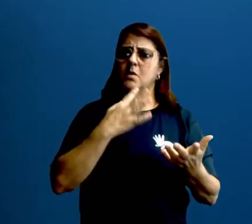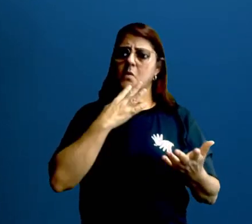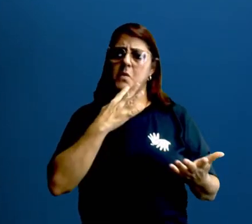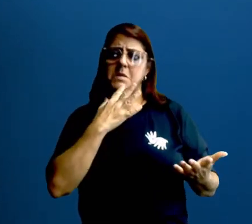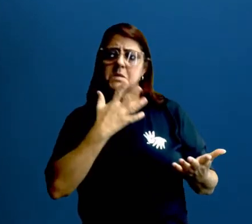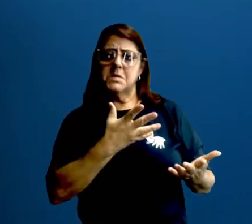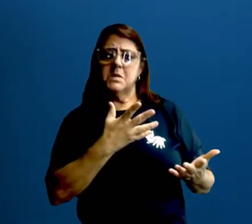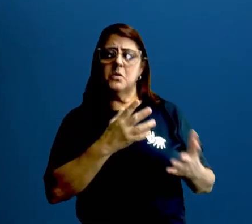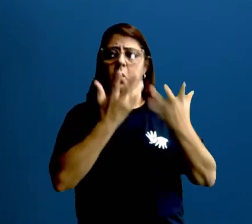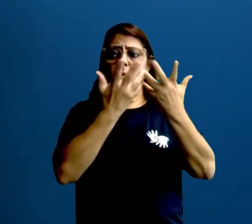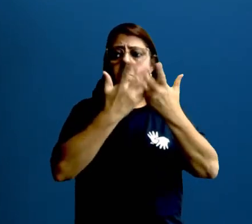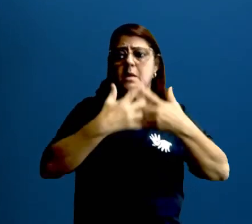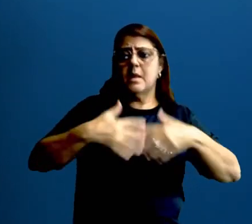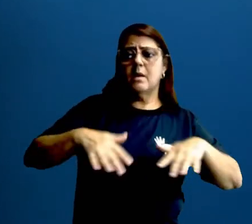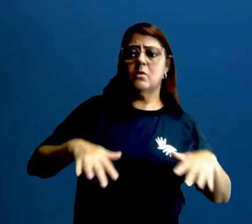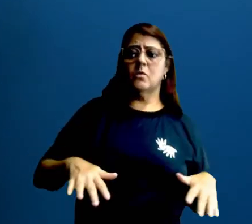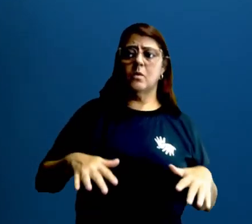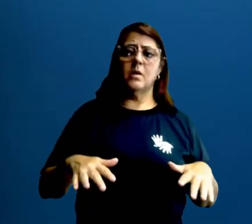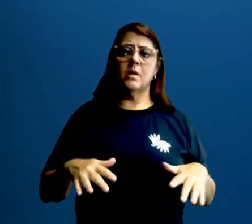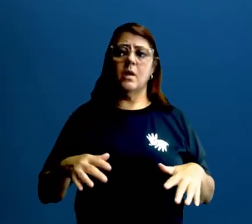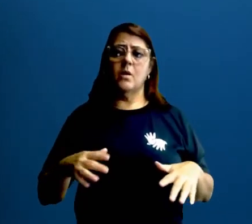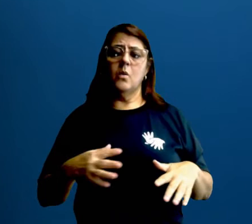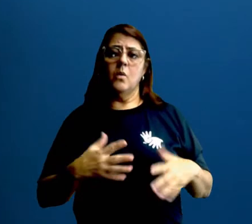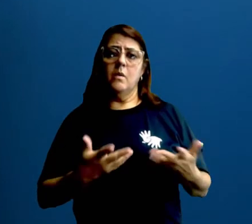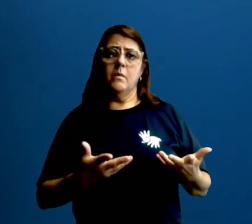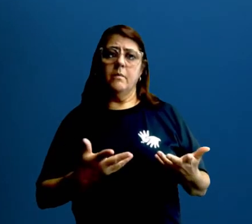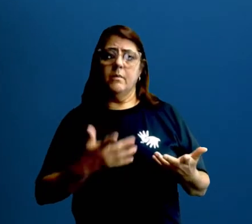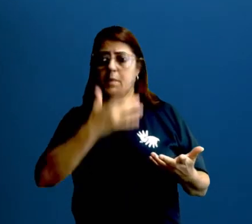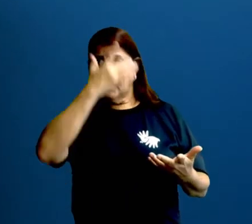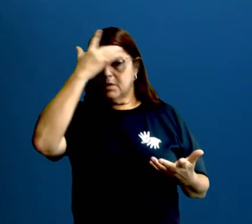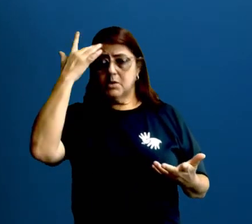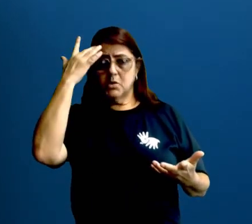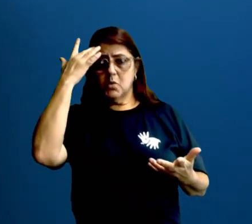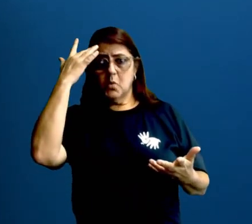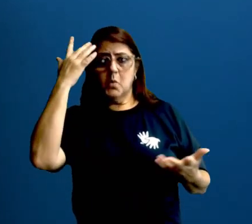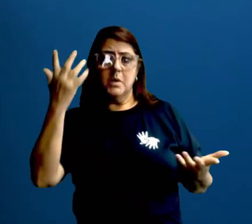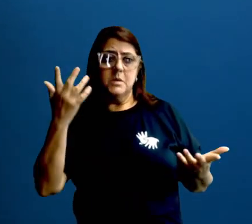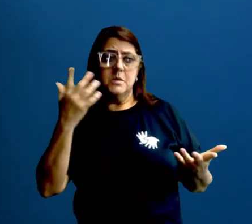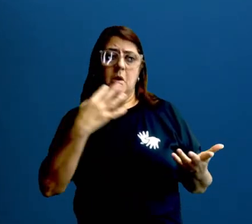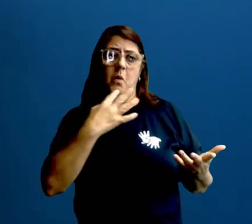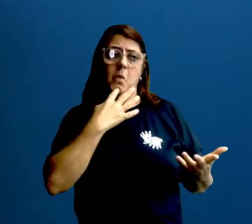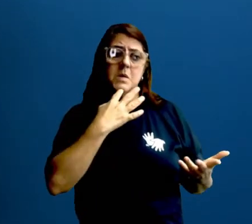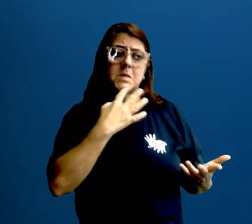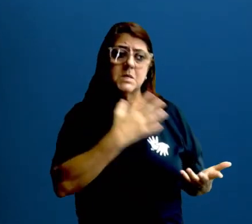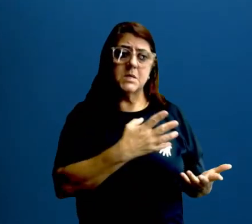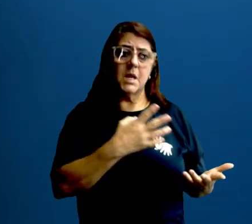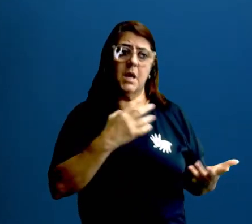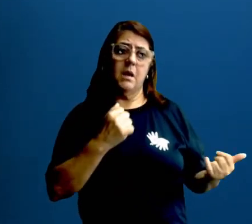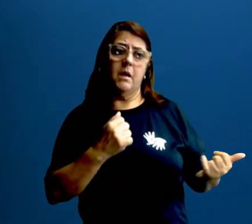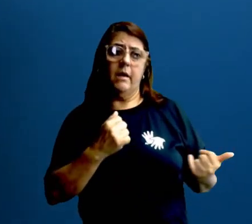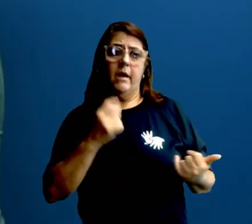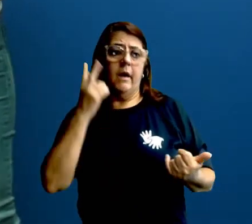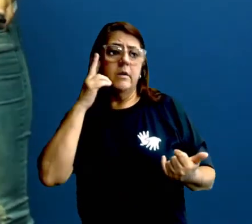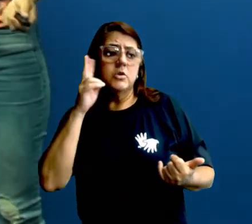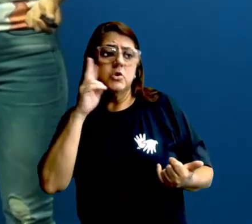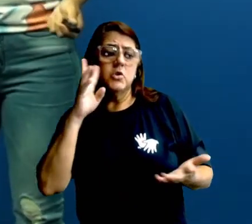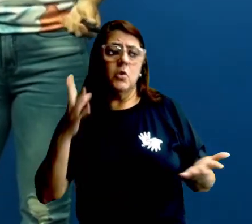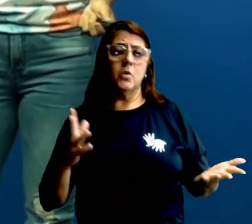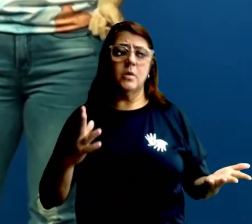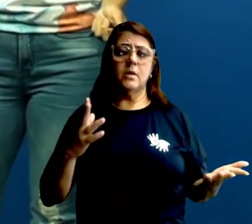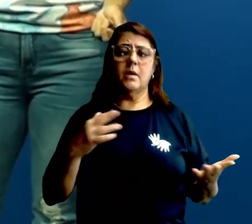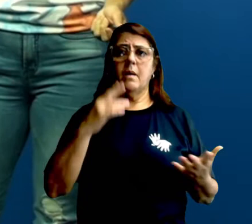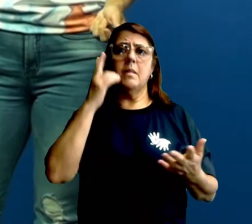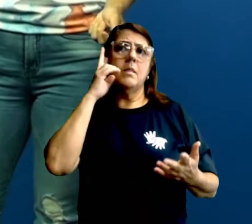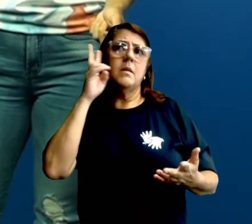considerados como patrimônio natural, dada a sua importância para o ecossistema, para a beleza,